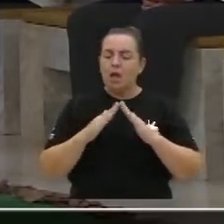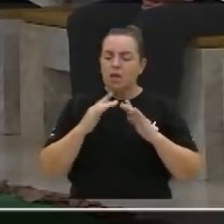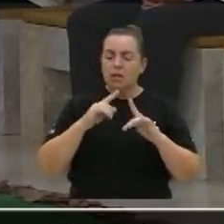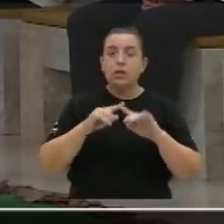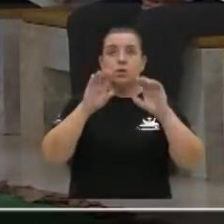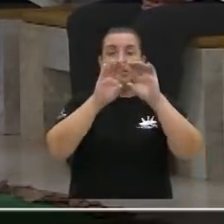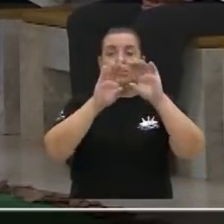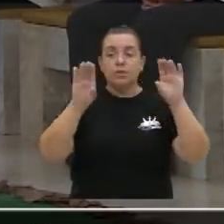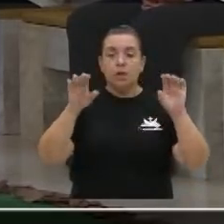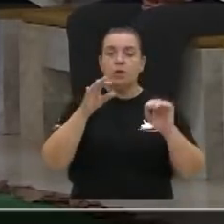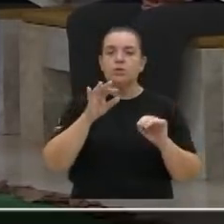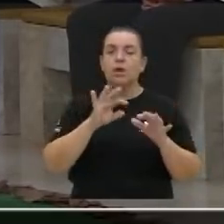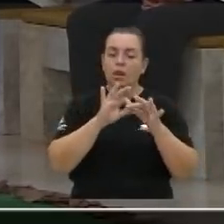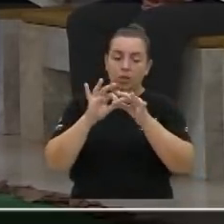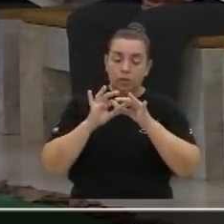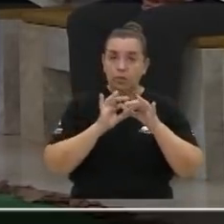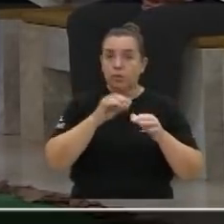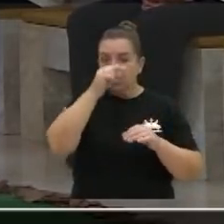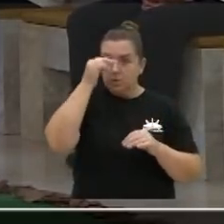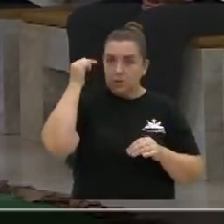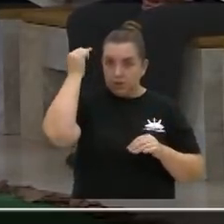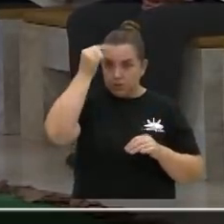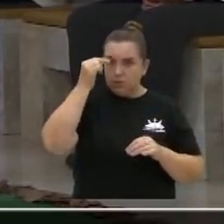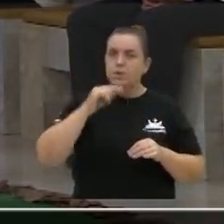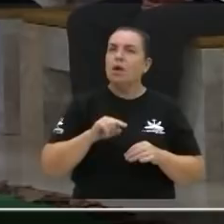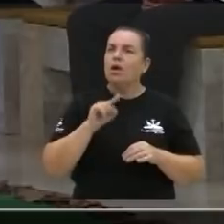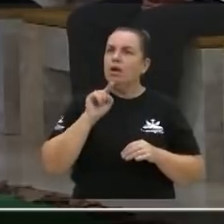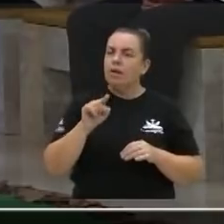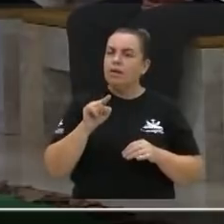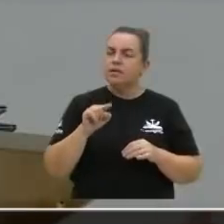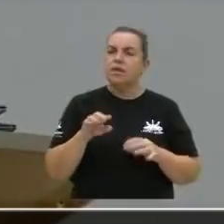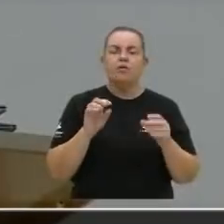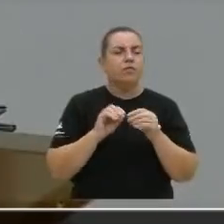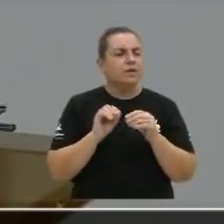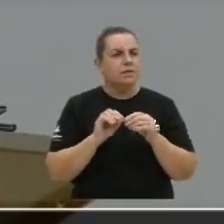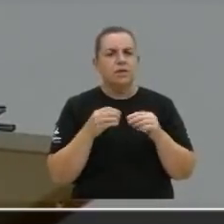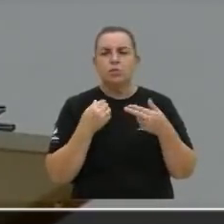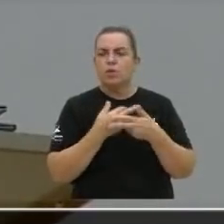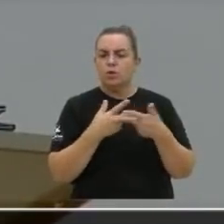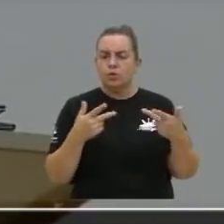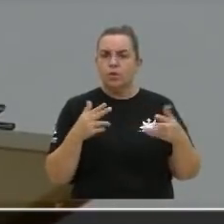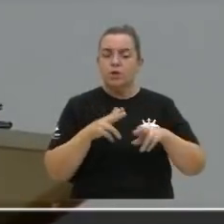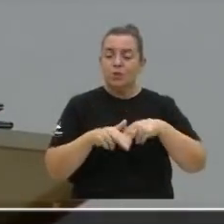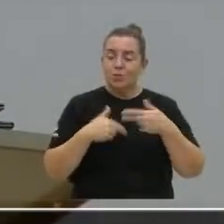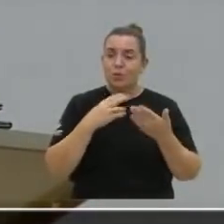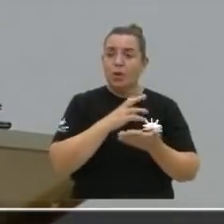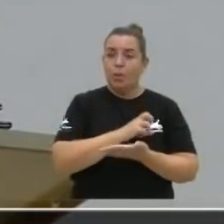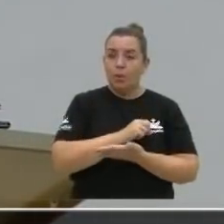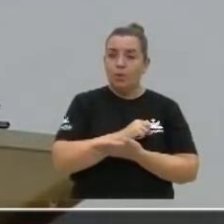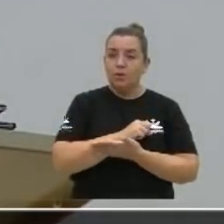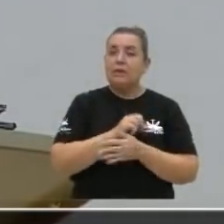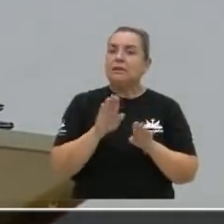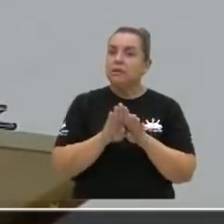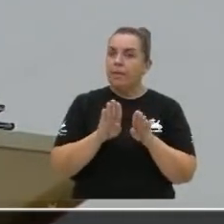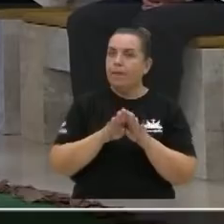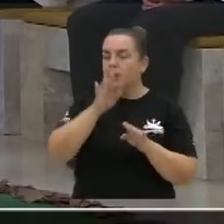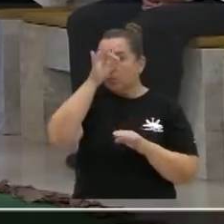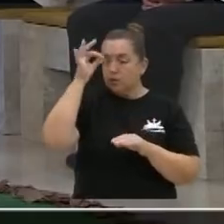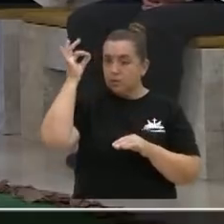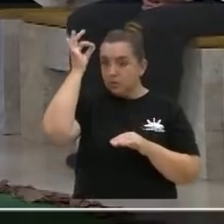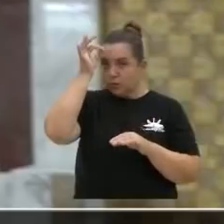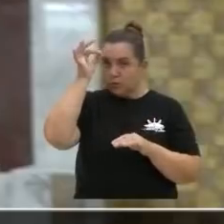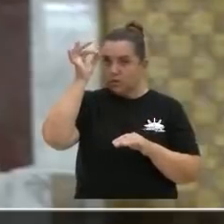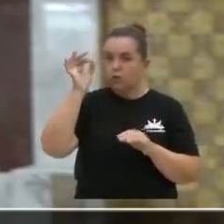celeste, na comunhão dos santos, a ação do Divino Espírito Santo, me